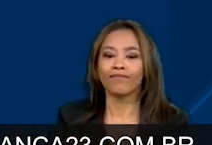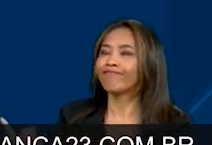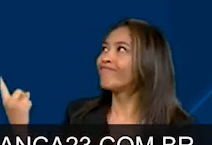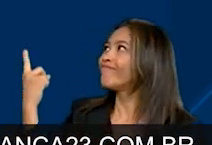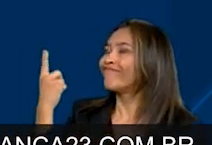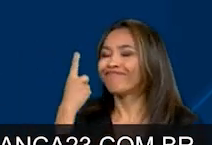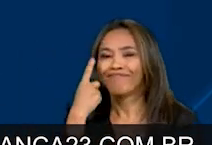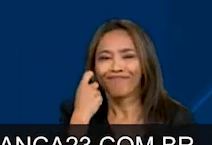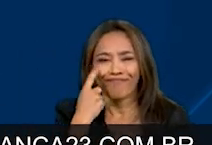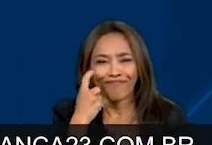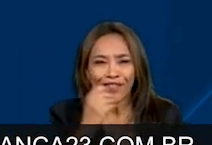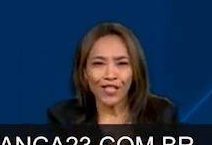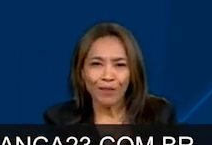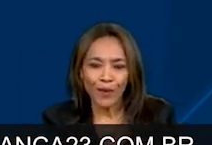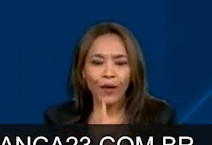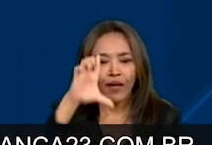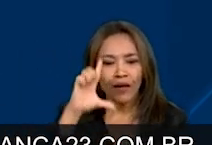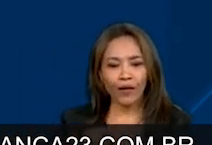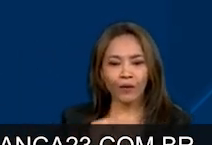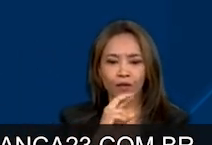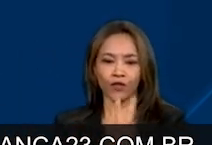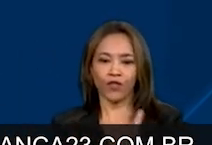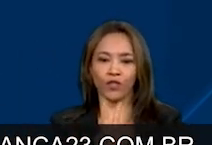cebola, que teve uma redução de